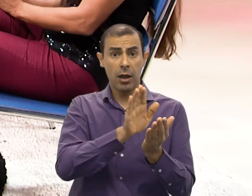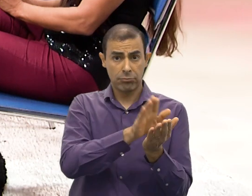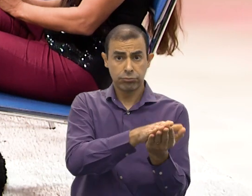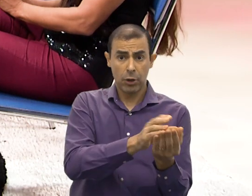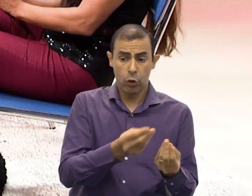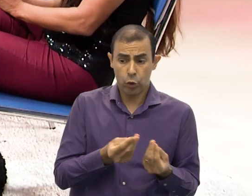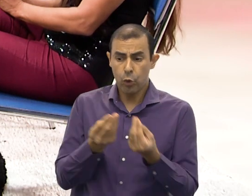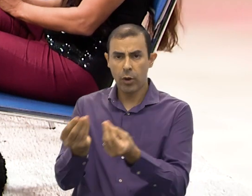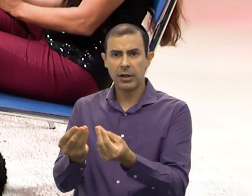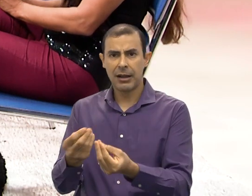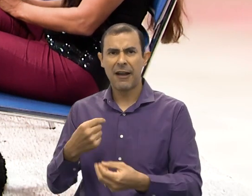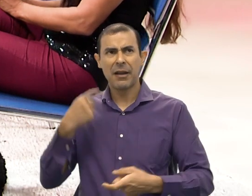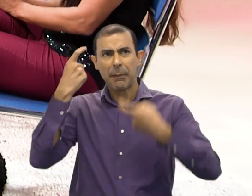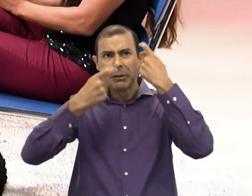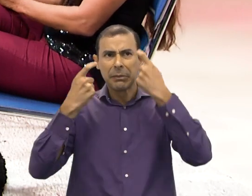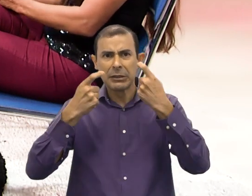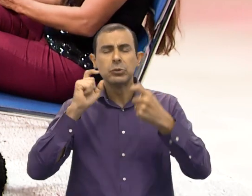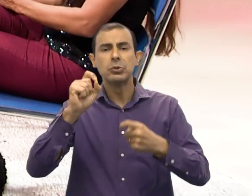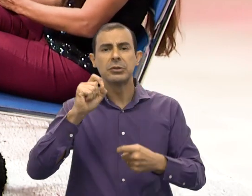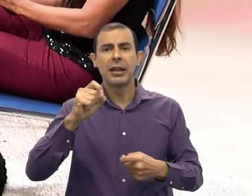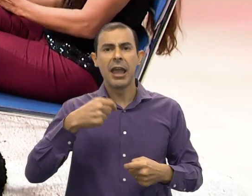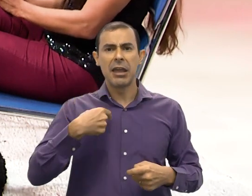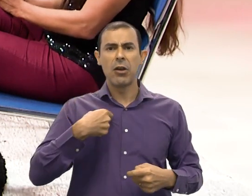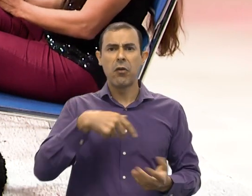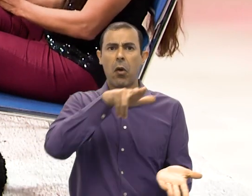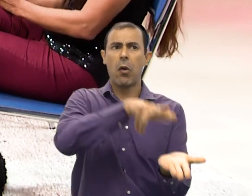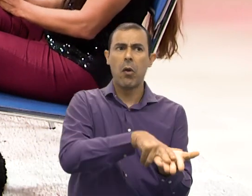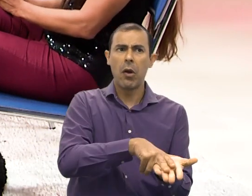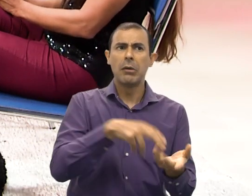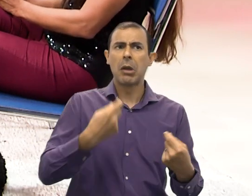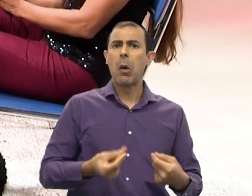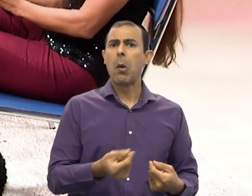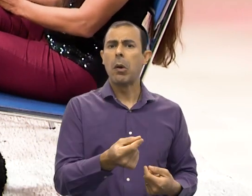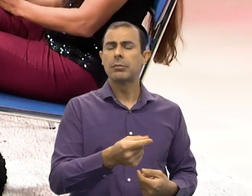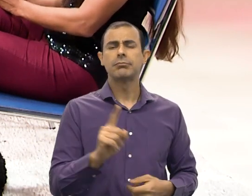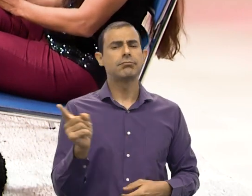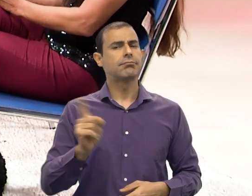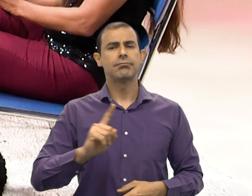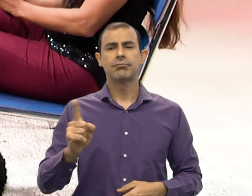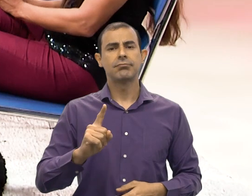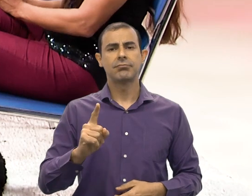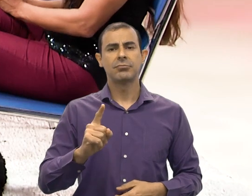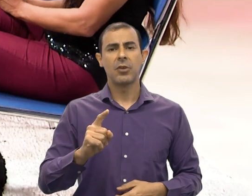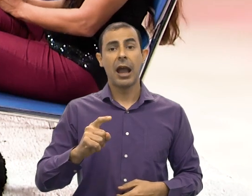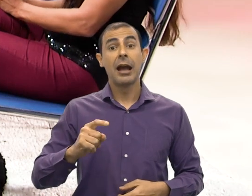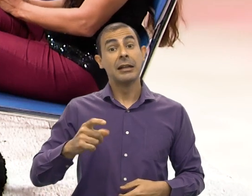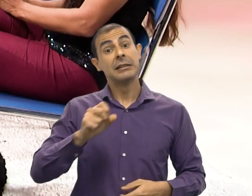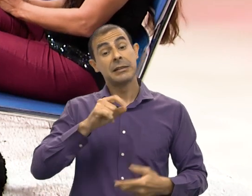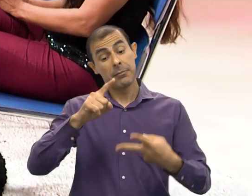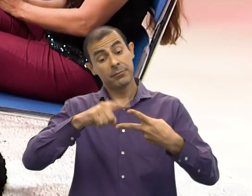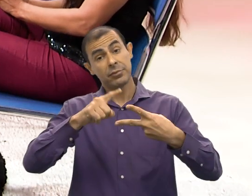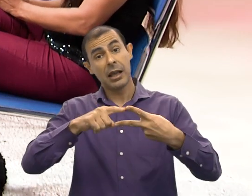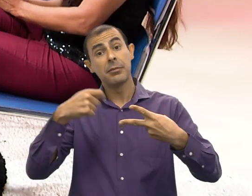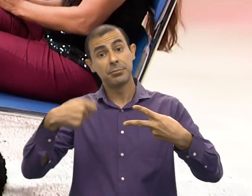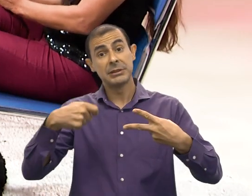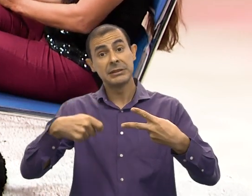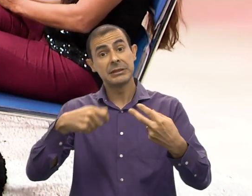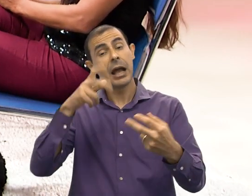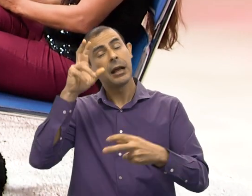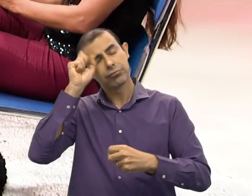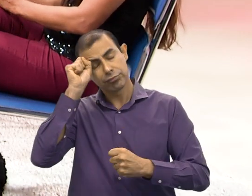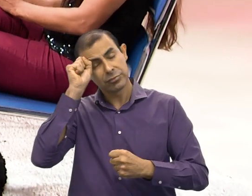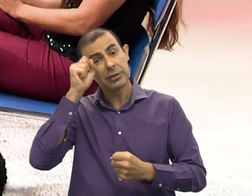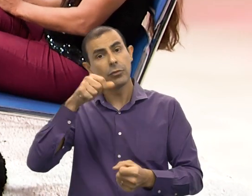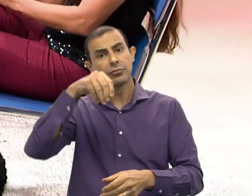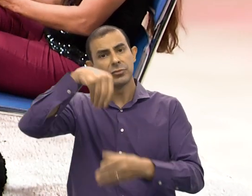ficar com alguma sequela? Não. Aqui você vai para o centro cirúrgico, a necessidade de ir é porque você precisa de uma anestesia para não sentir dor, e o